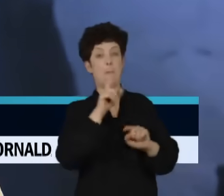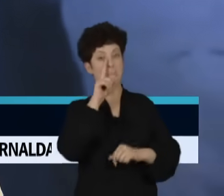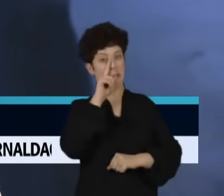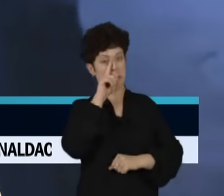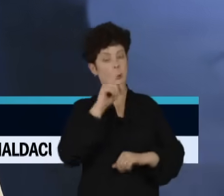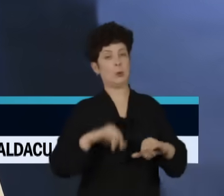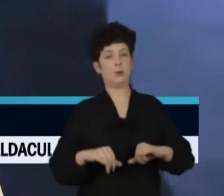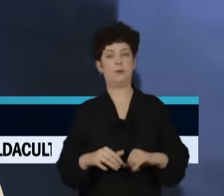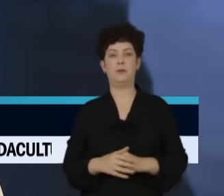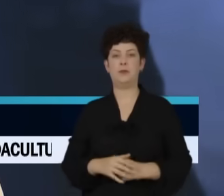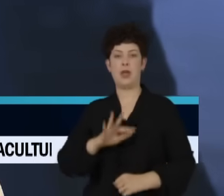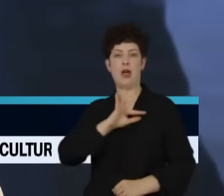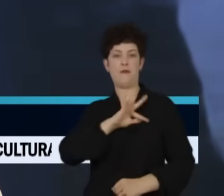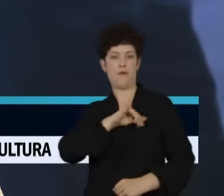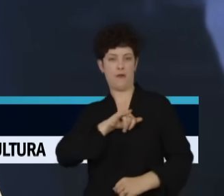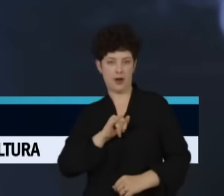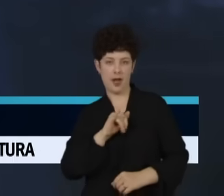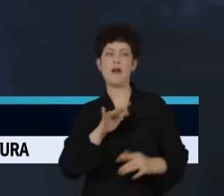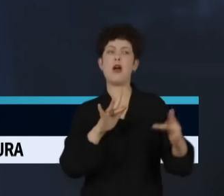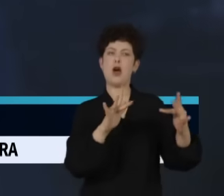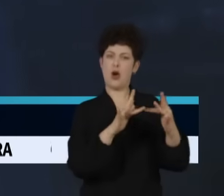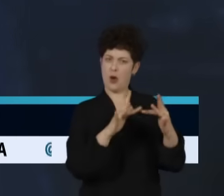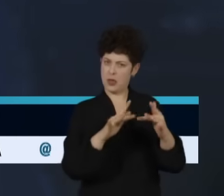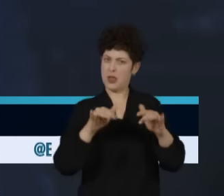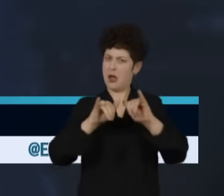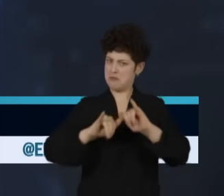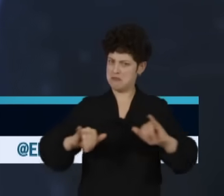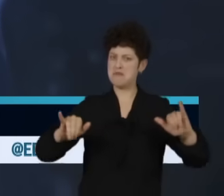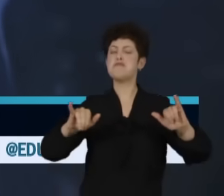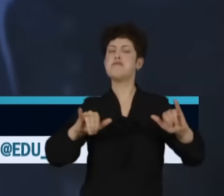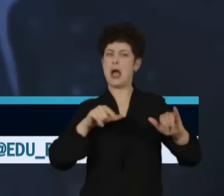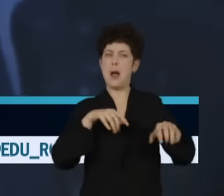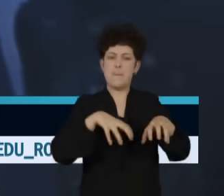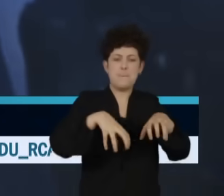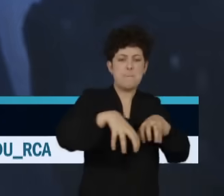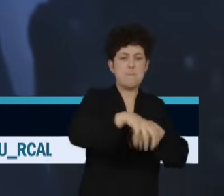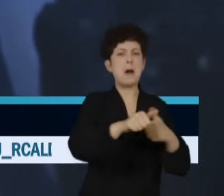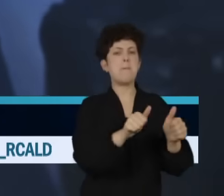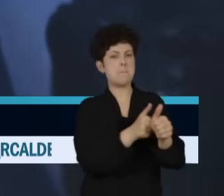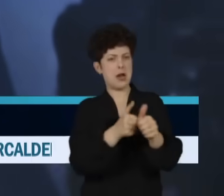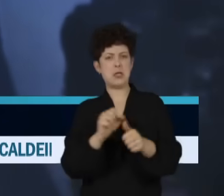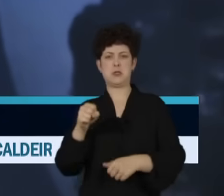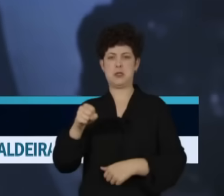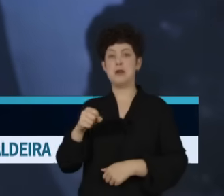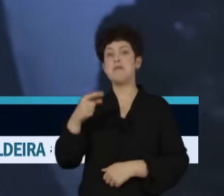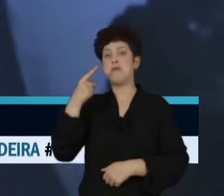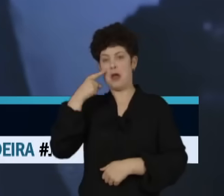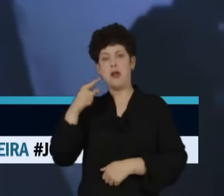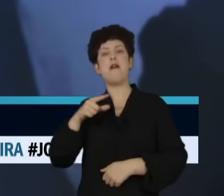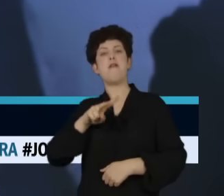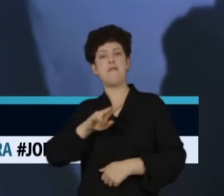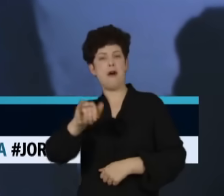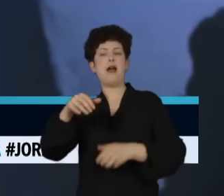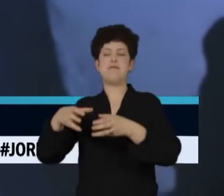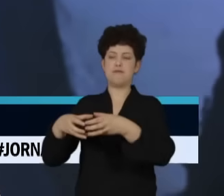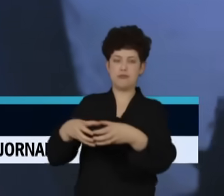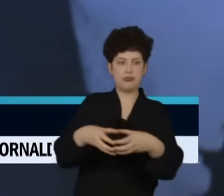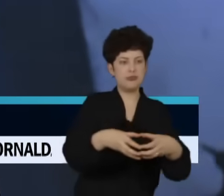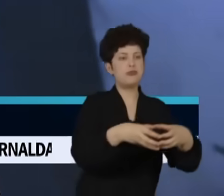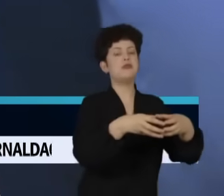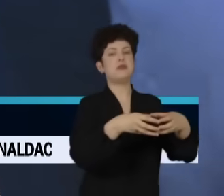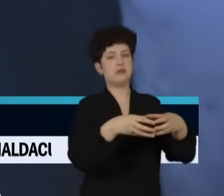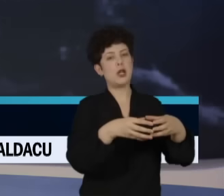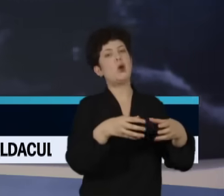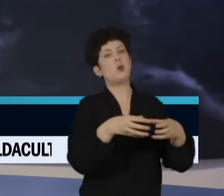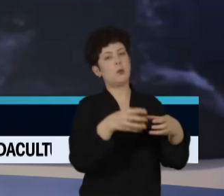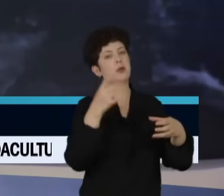Em nota, a Funa afirma que mantém contato com aldeias próximas aos isolados e diz que enviará uma equipe ao local onde o grupo tenta